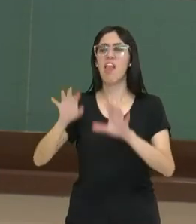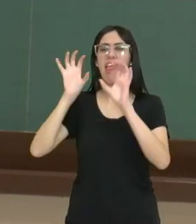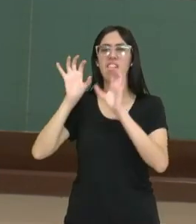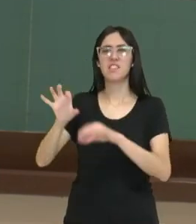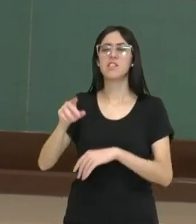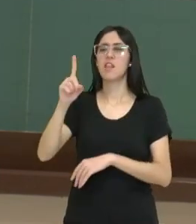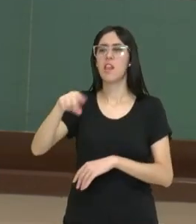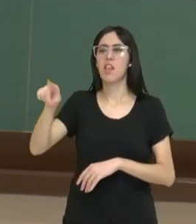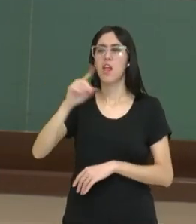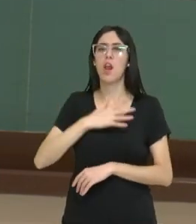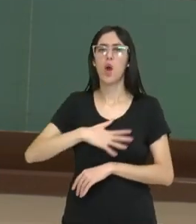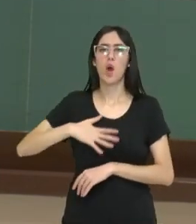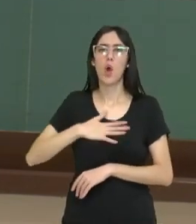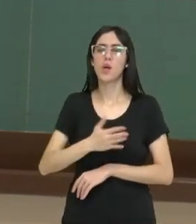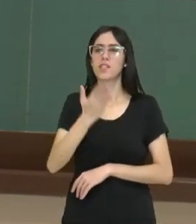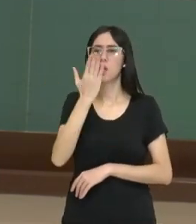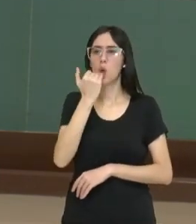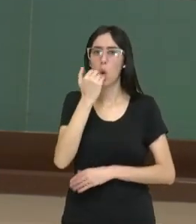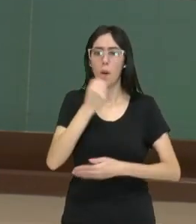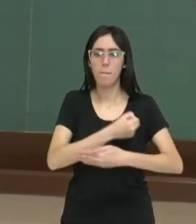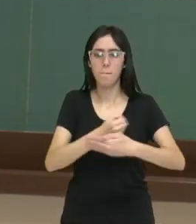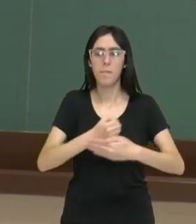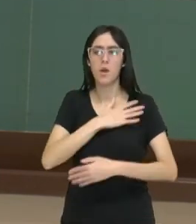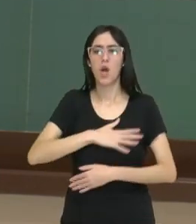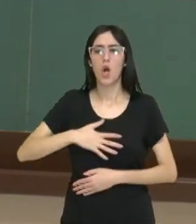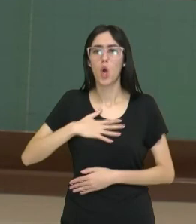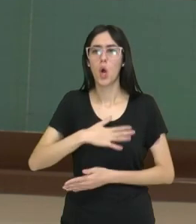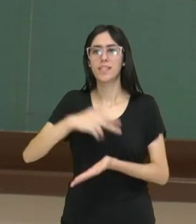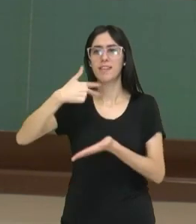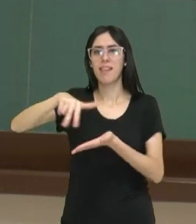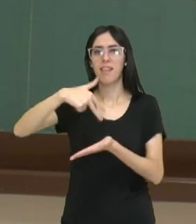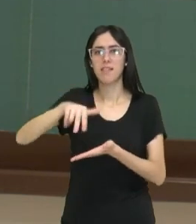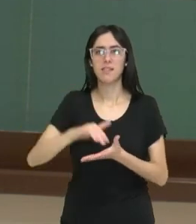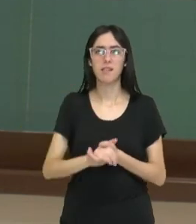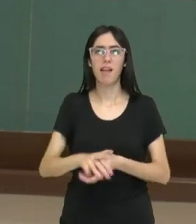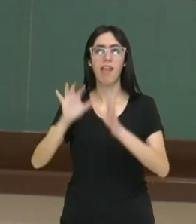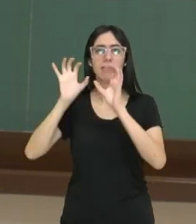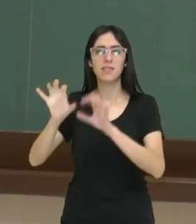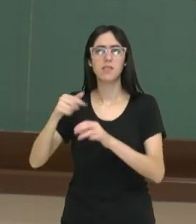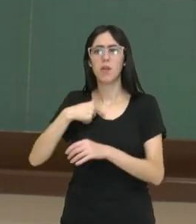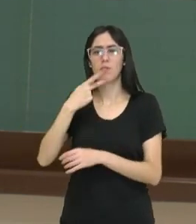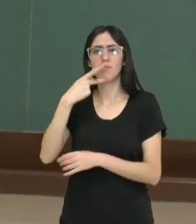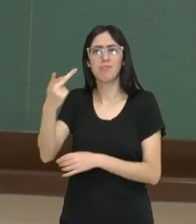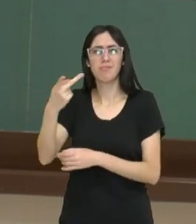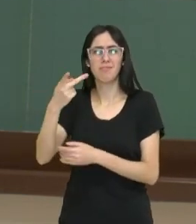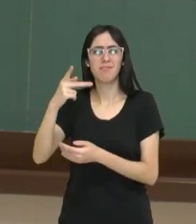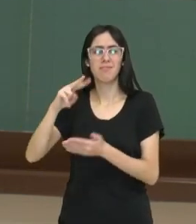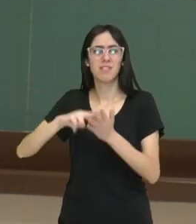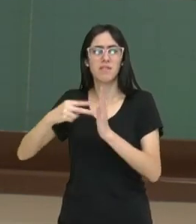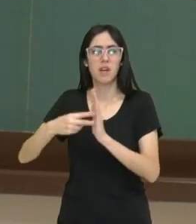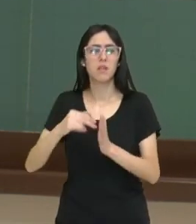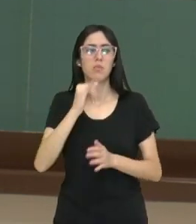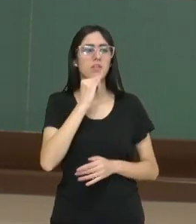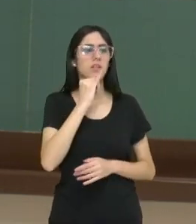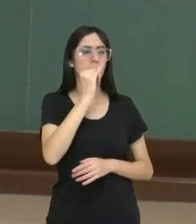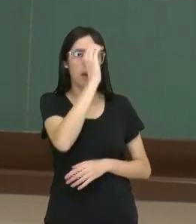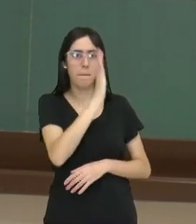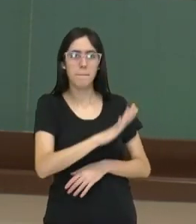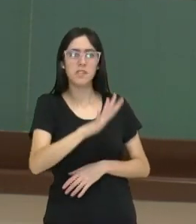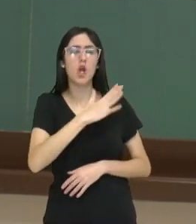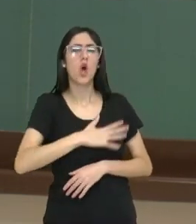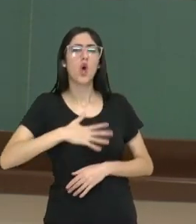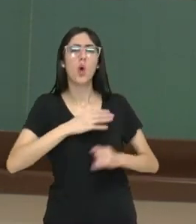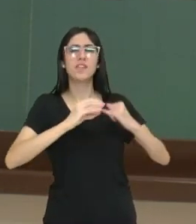gosta de paella e gosta de dançar flamenco. O brasileiro gosta de comer feijoada e gosta de sambar. Isso